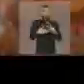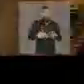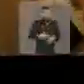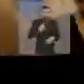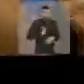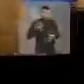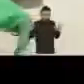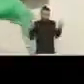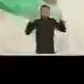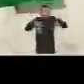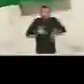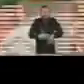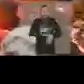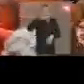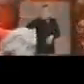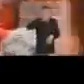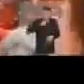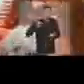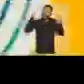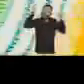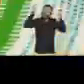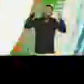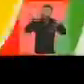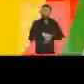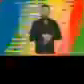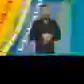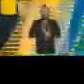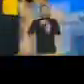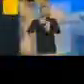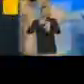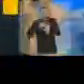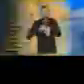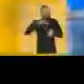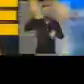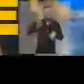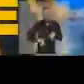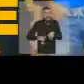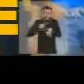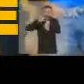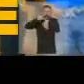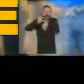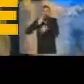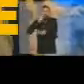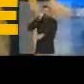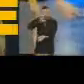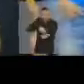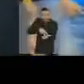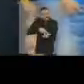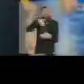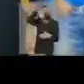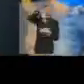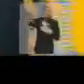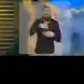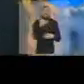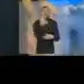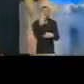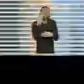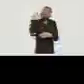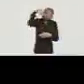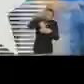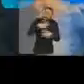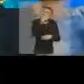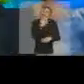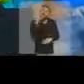pelo Brasil Participe dos atos neste sábado Na hora H Na hora da verdade Vote